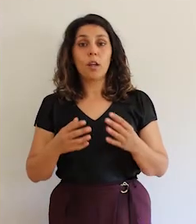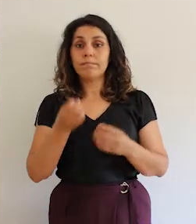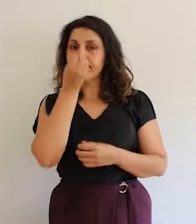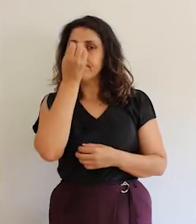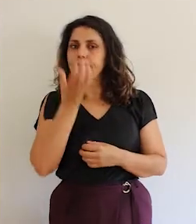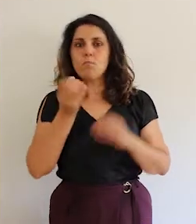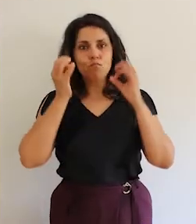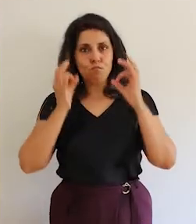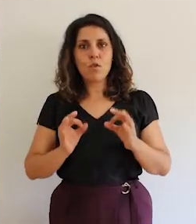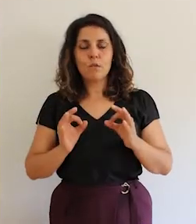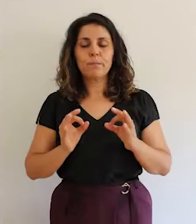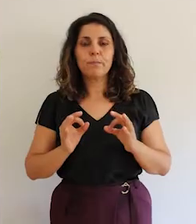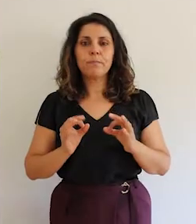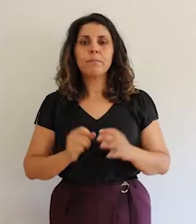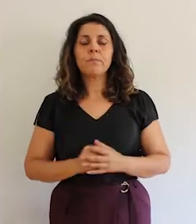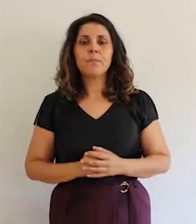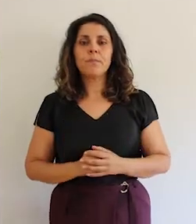Agora que temos a nossa rosa pronta,